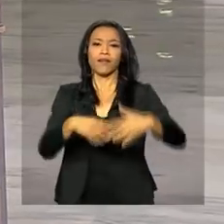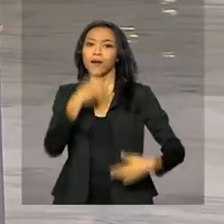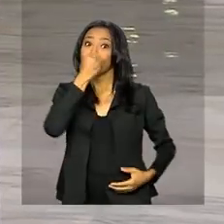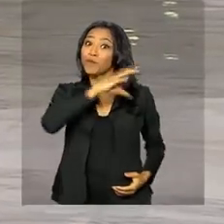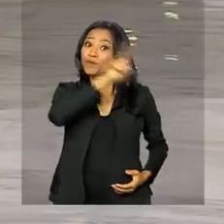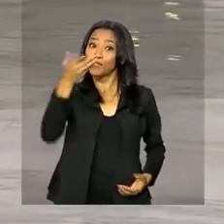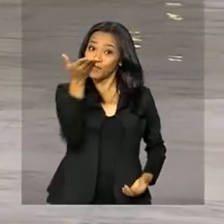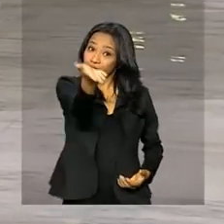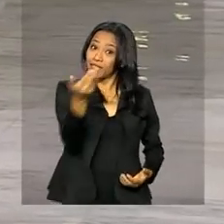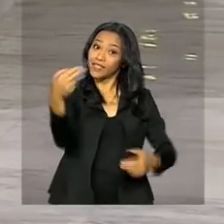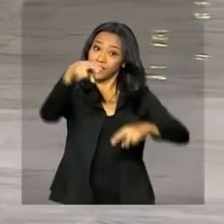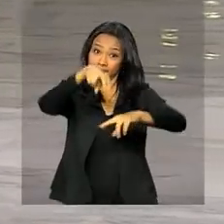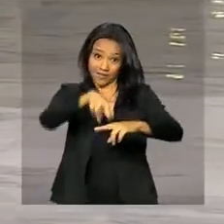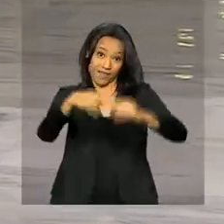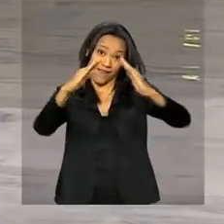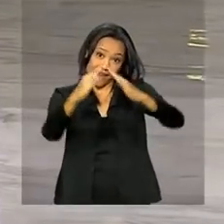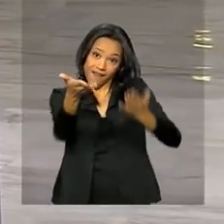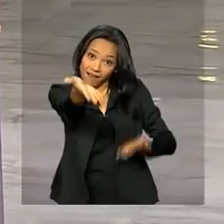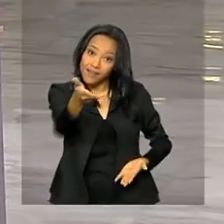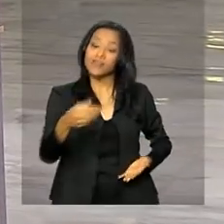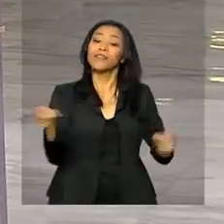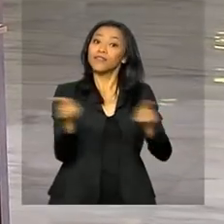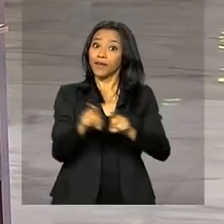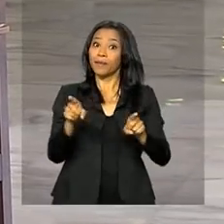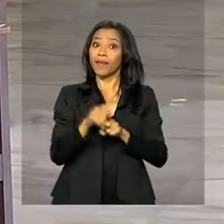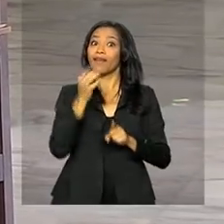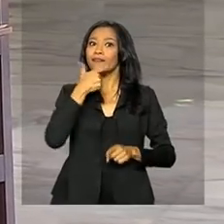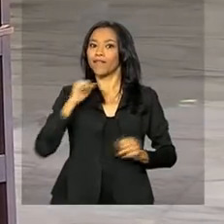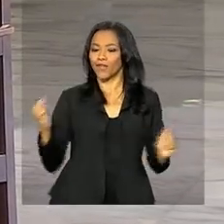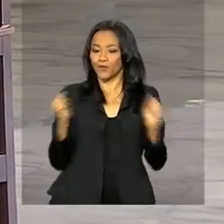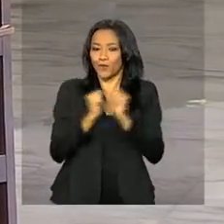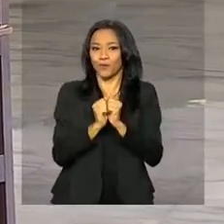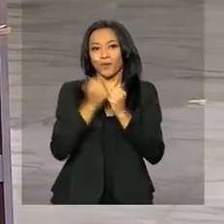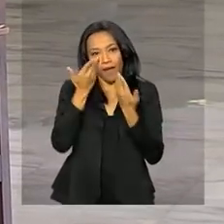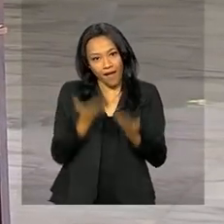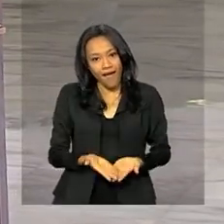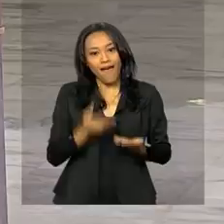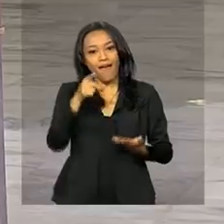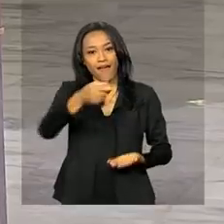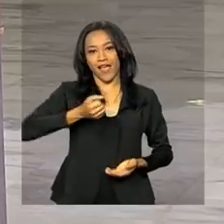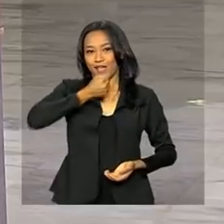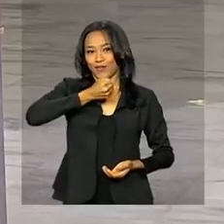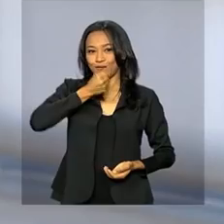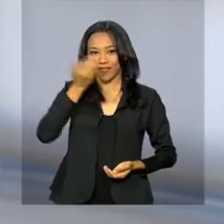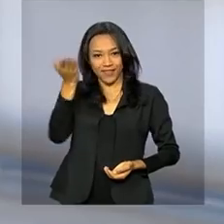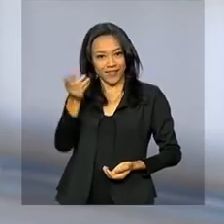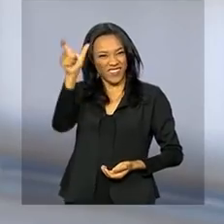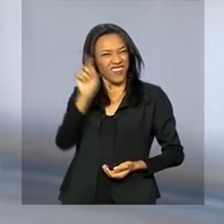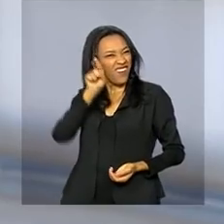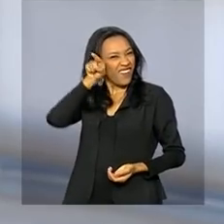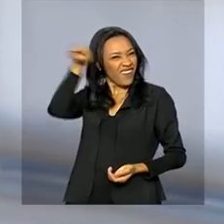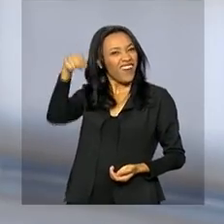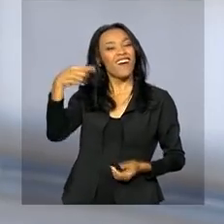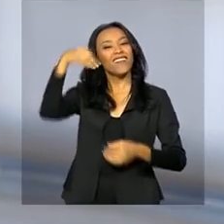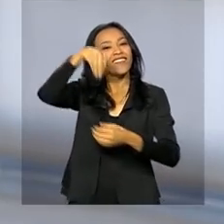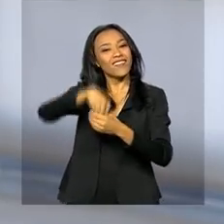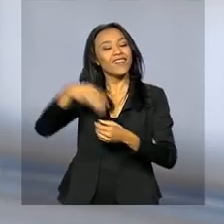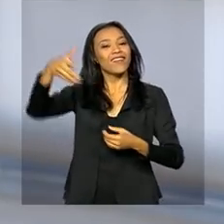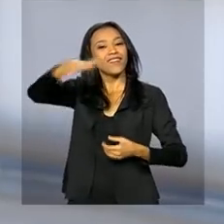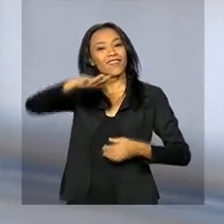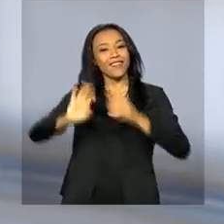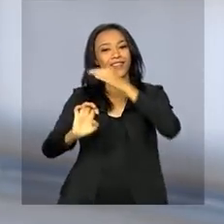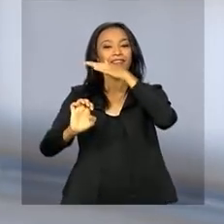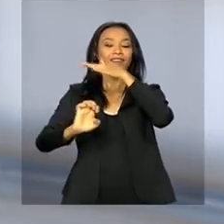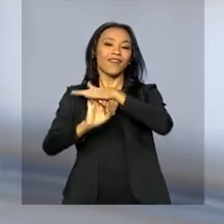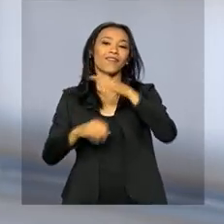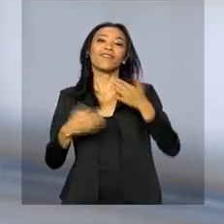você de casa. E olha, quem também vai estar com a gente nesta transmissão é a jornalista Thaisa Dias. Lá no estúdio da TV NBR, ela vai